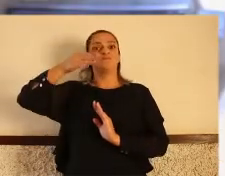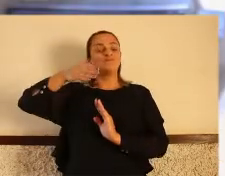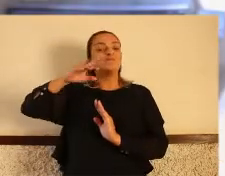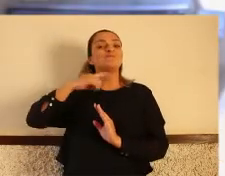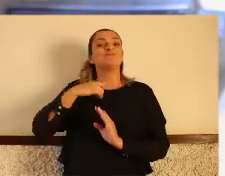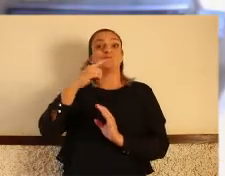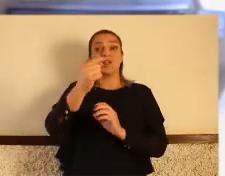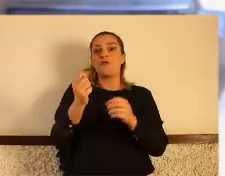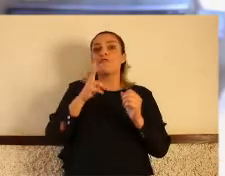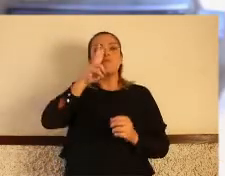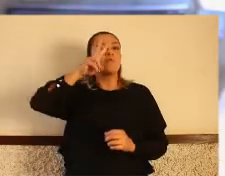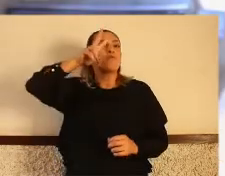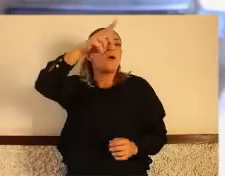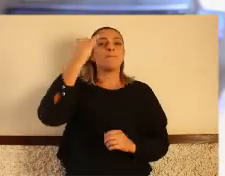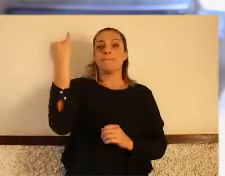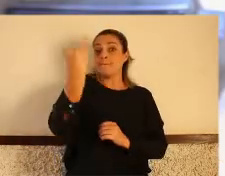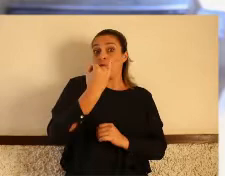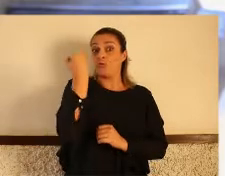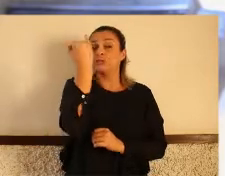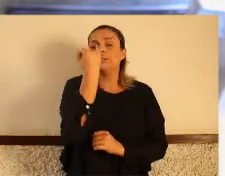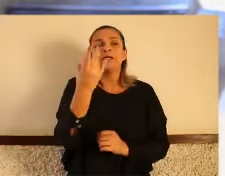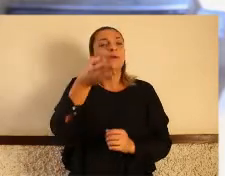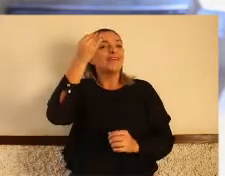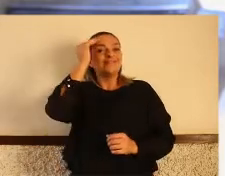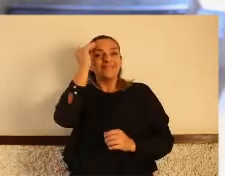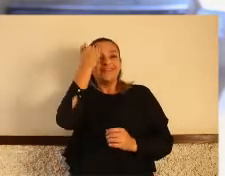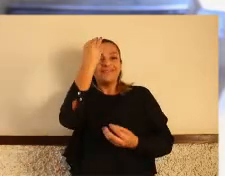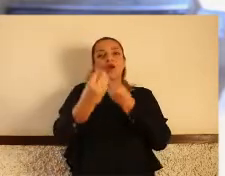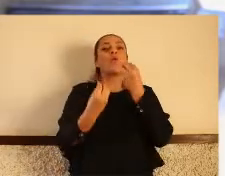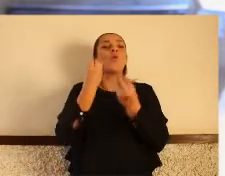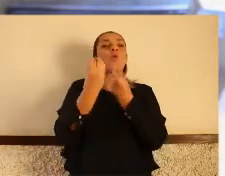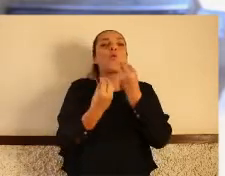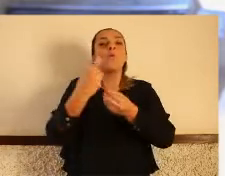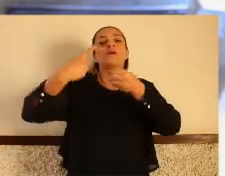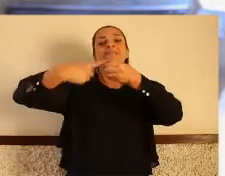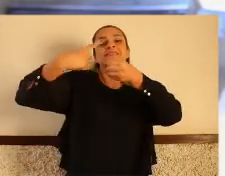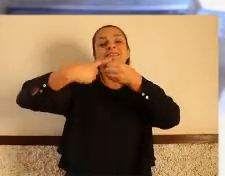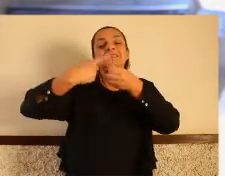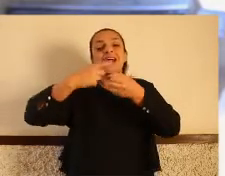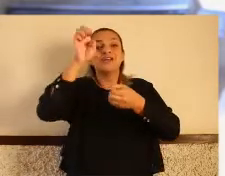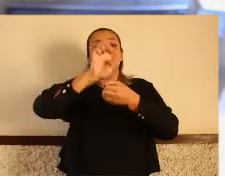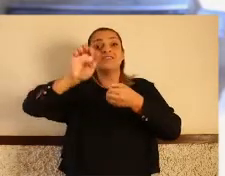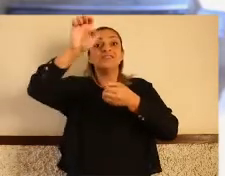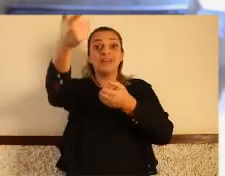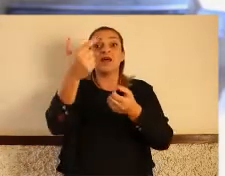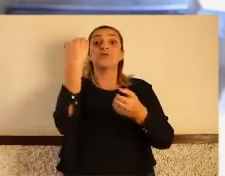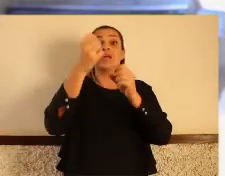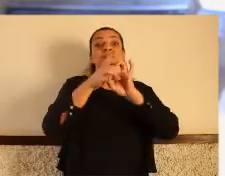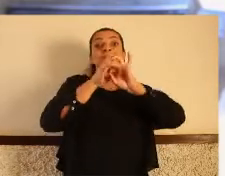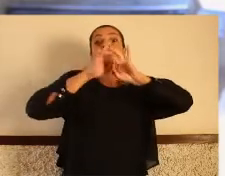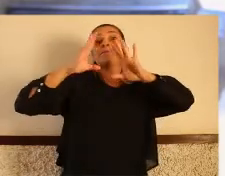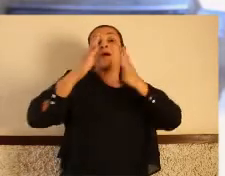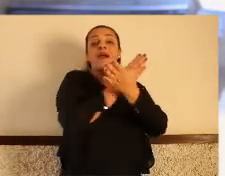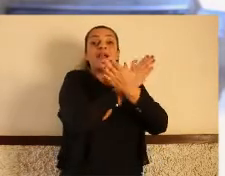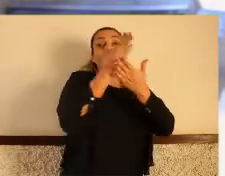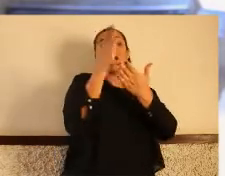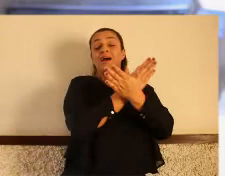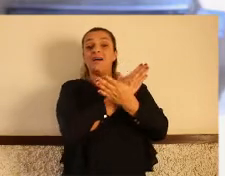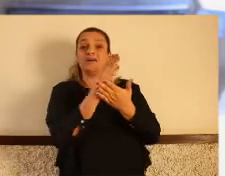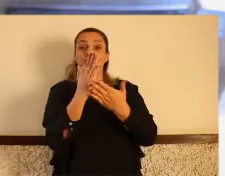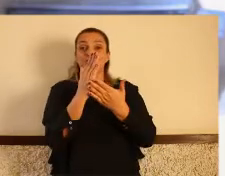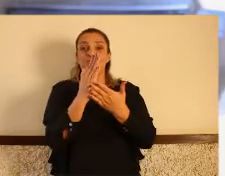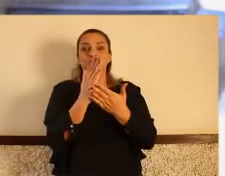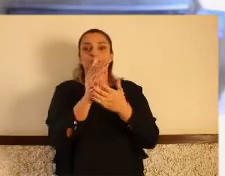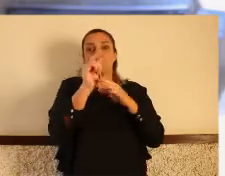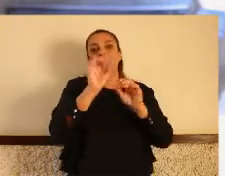ele é fundamental para entendermos a existência das cidades-estado que são autônomas, das cidades-estado que